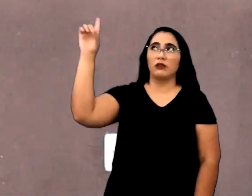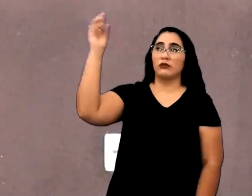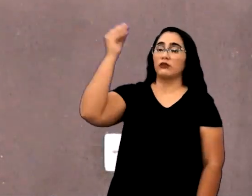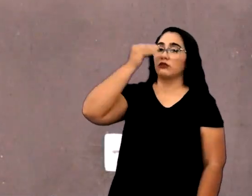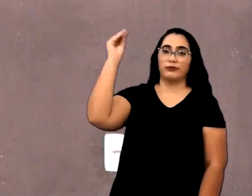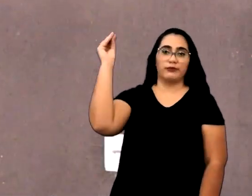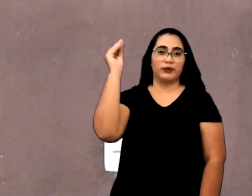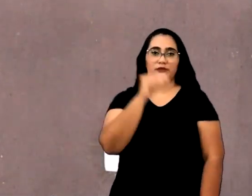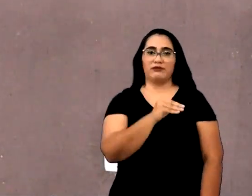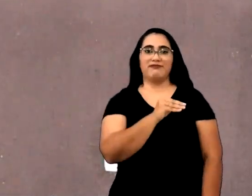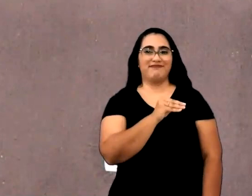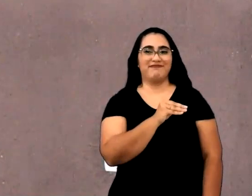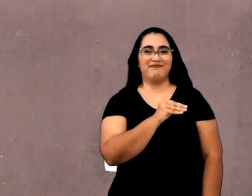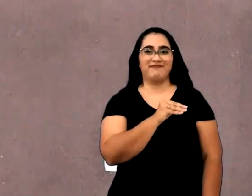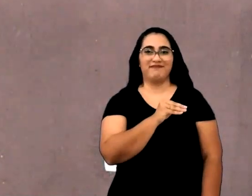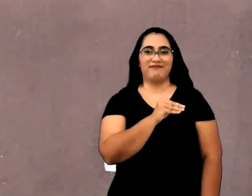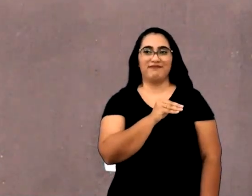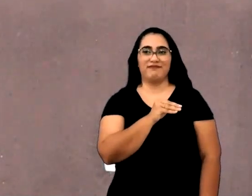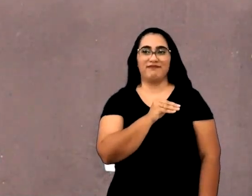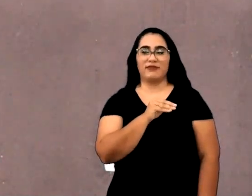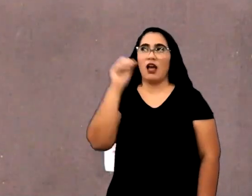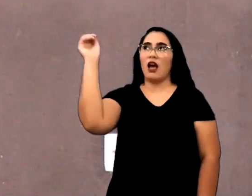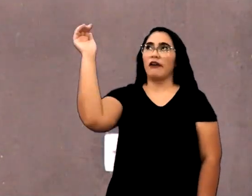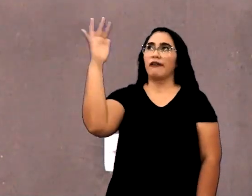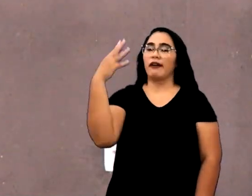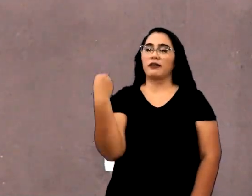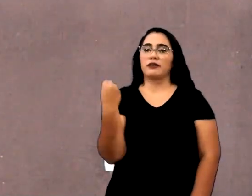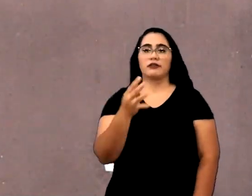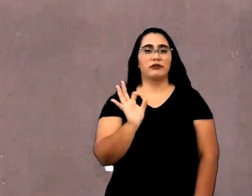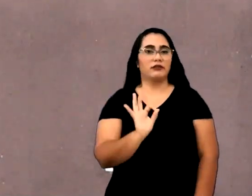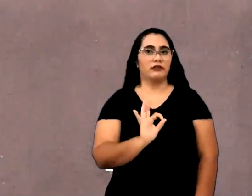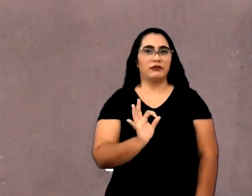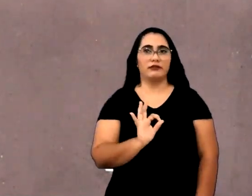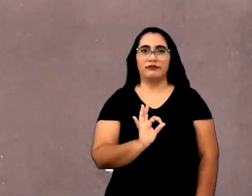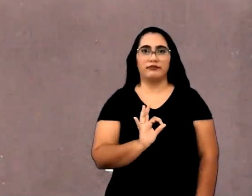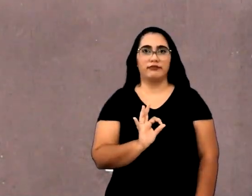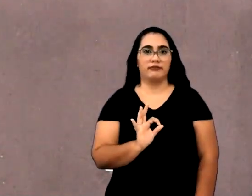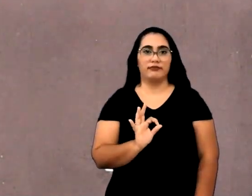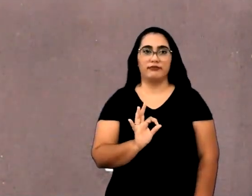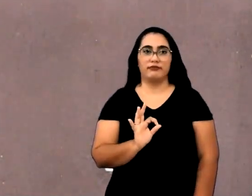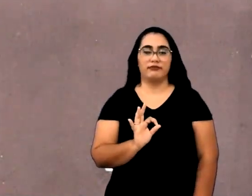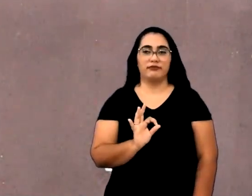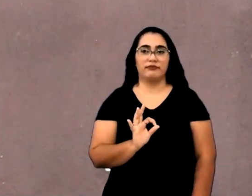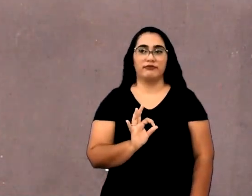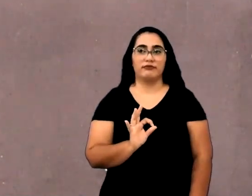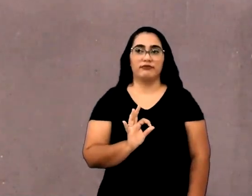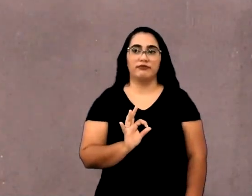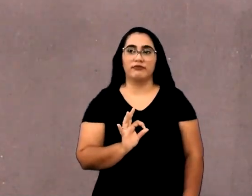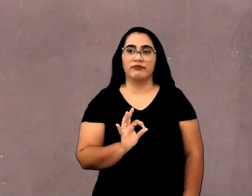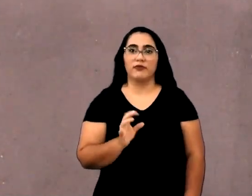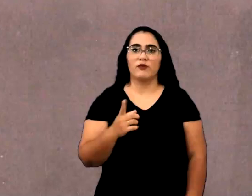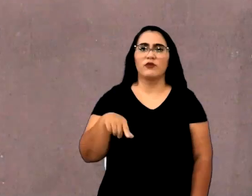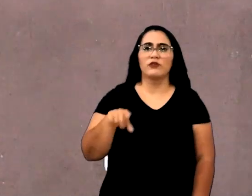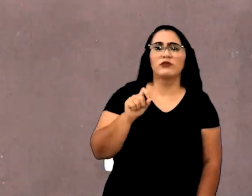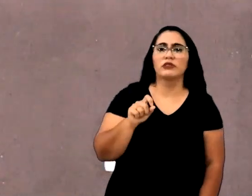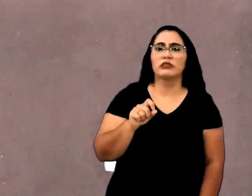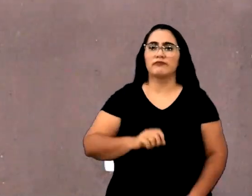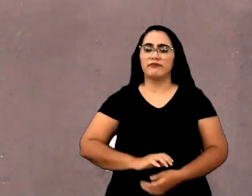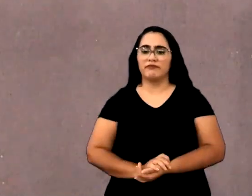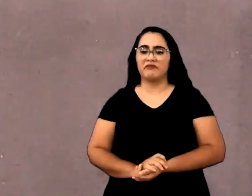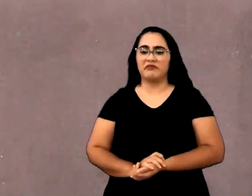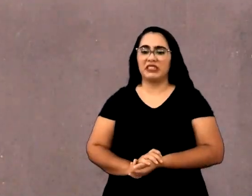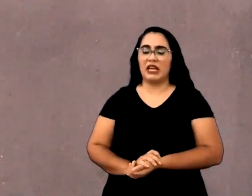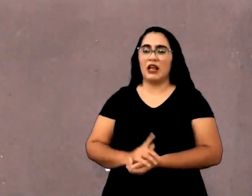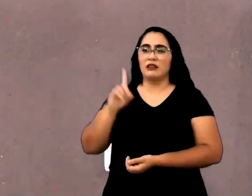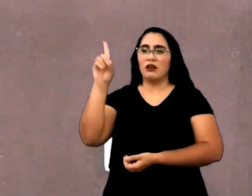vai colocar a sua graça diante de sua vida. Então você vai ser resistido por